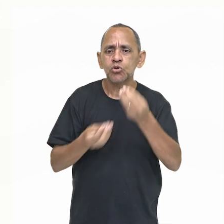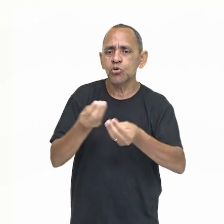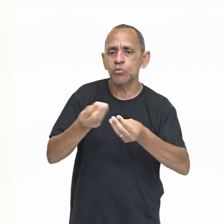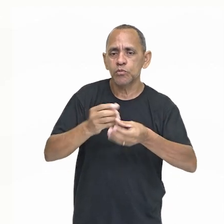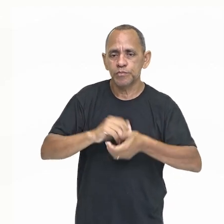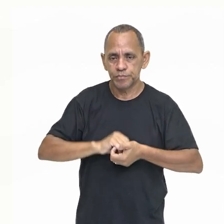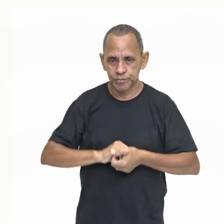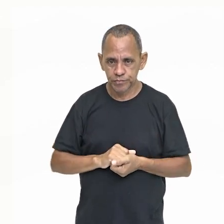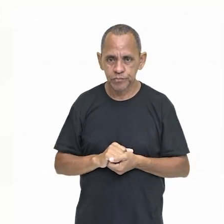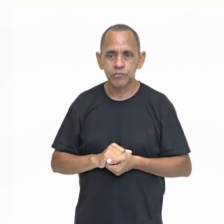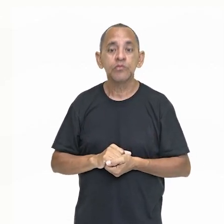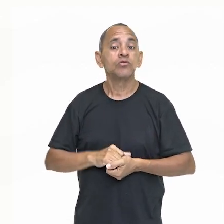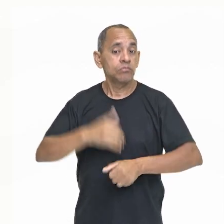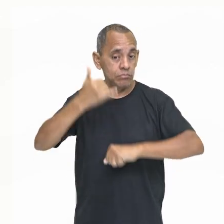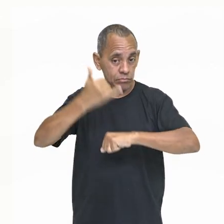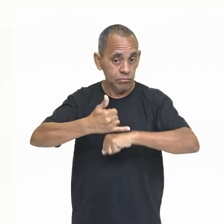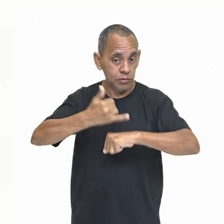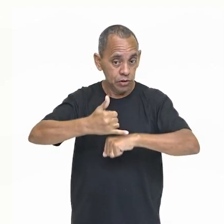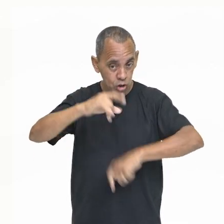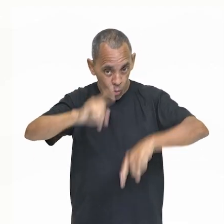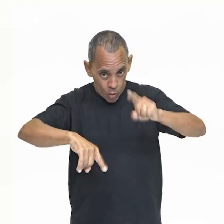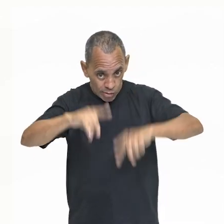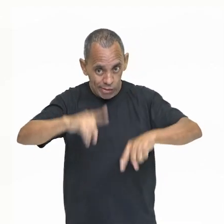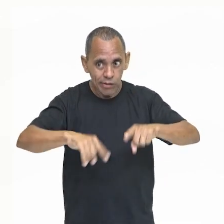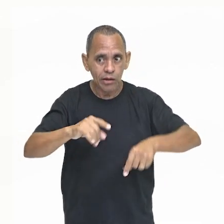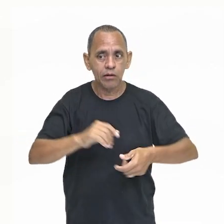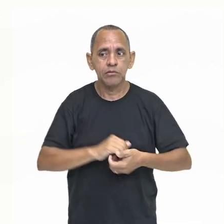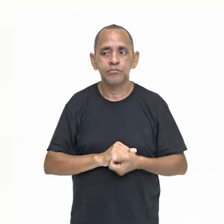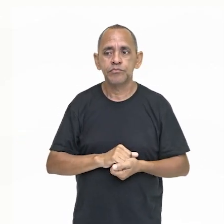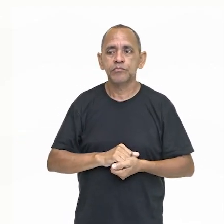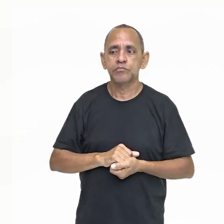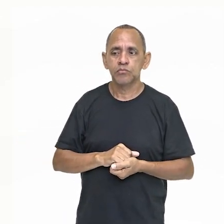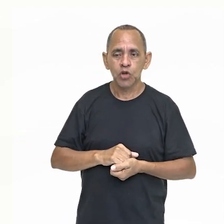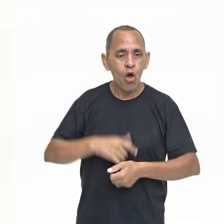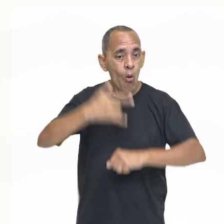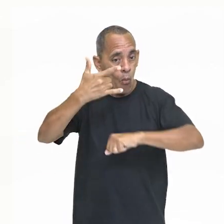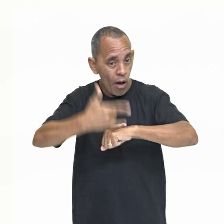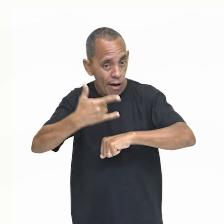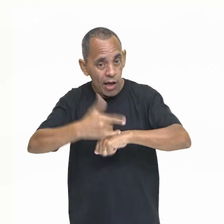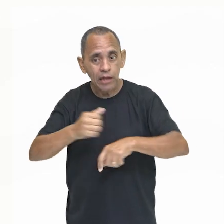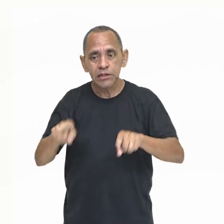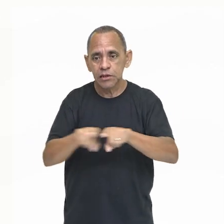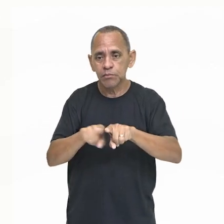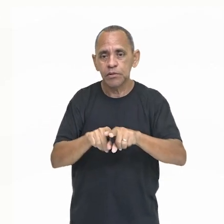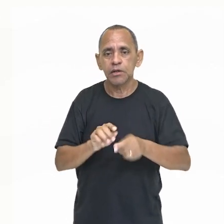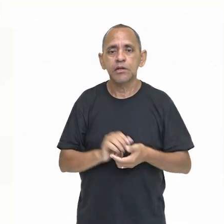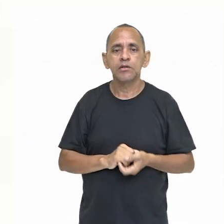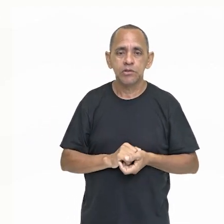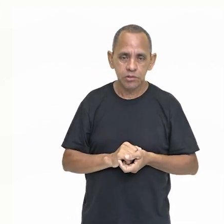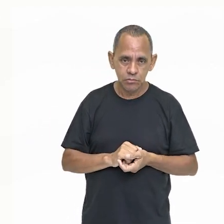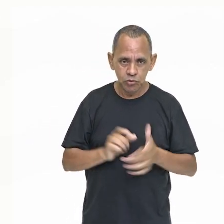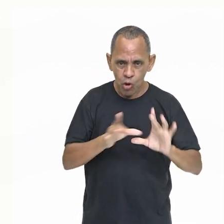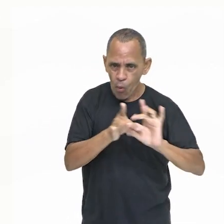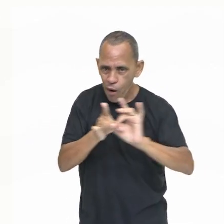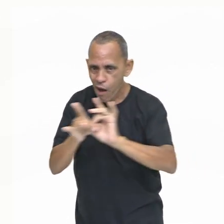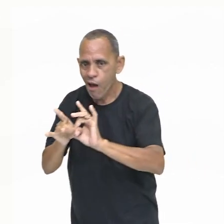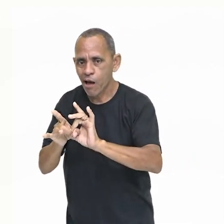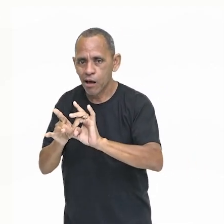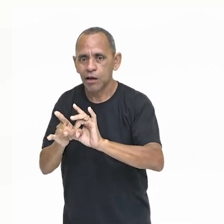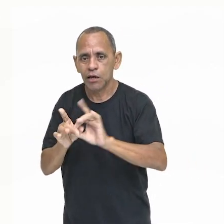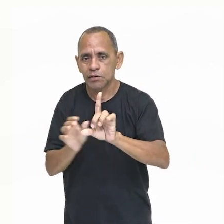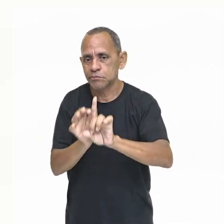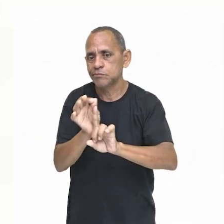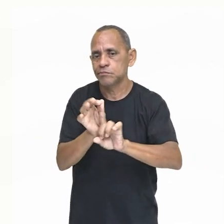principalmente nos metais, nos condutores térmicos. Muito bem. Depois que